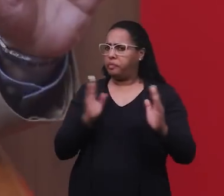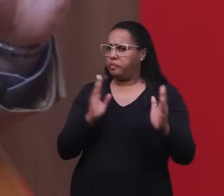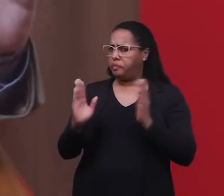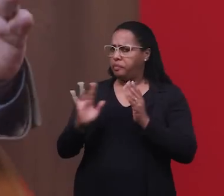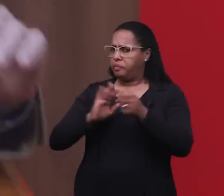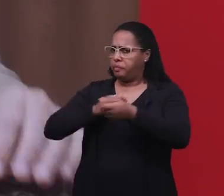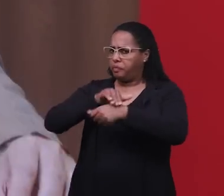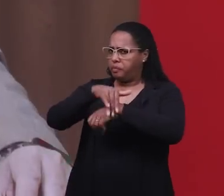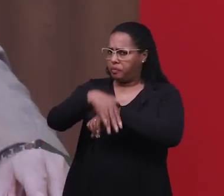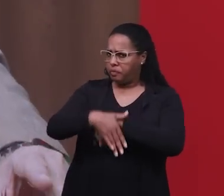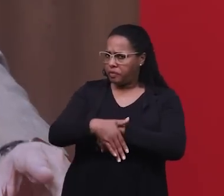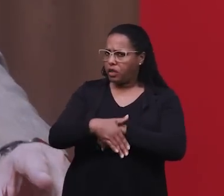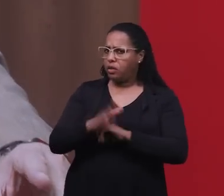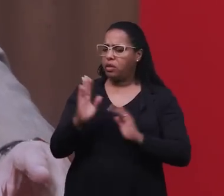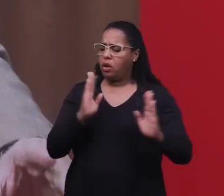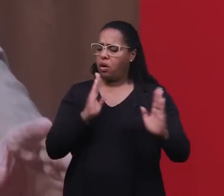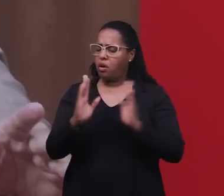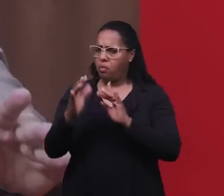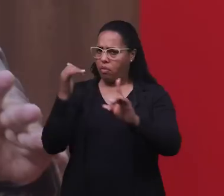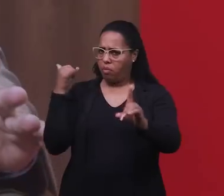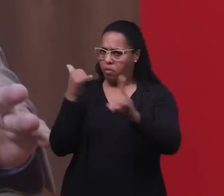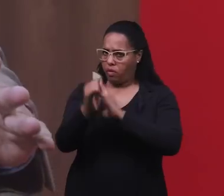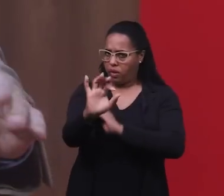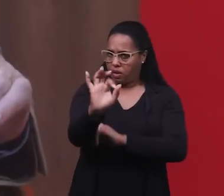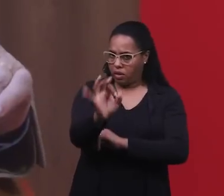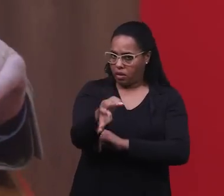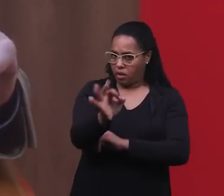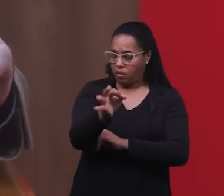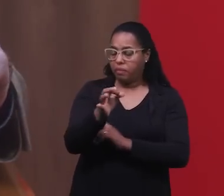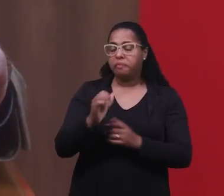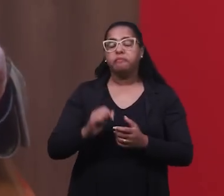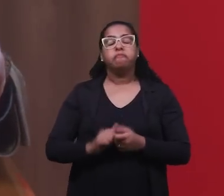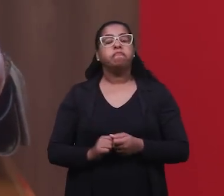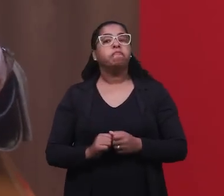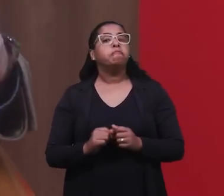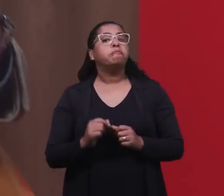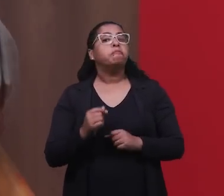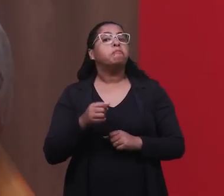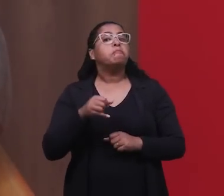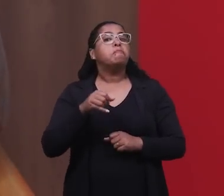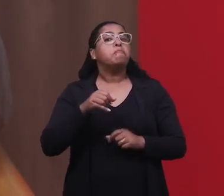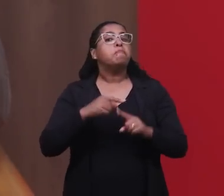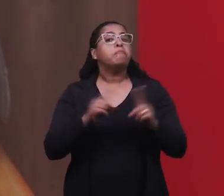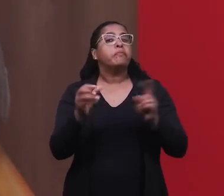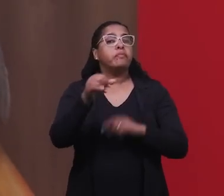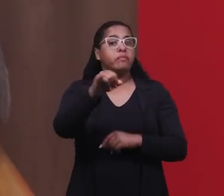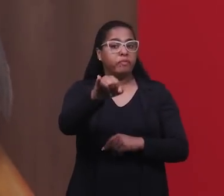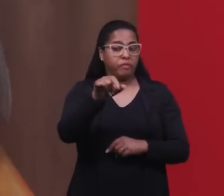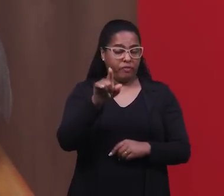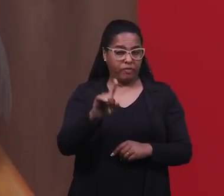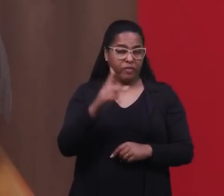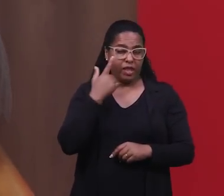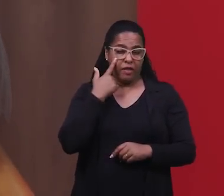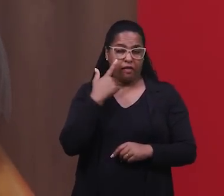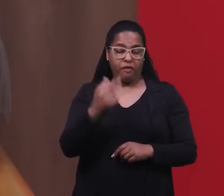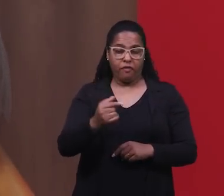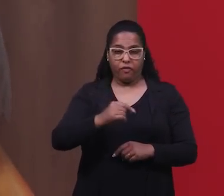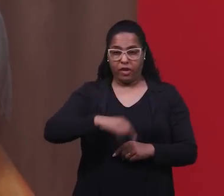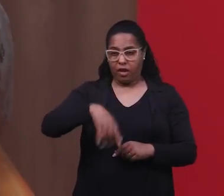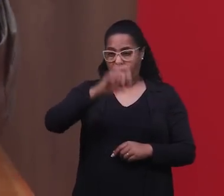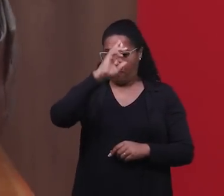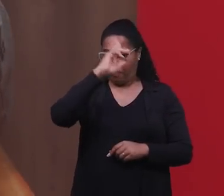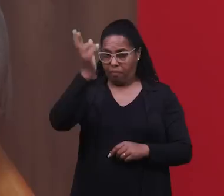De noite, então o Sérgio colocou bem, é um momento profético. Mas se você for pela razão,